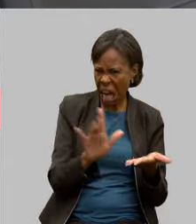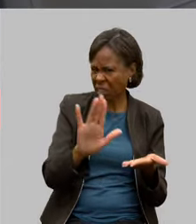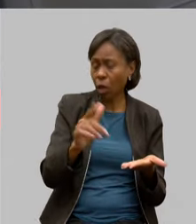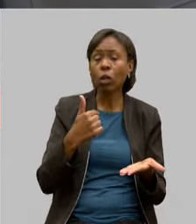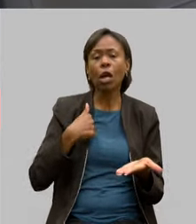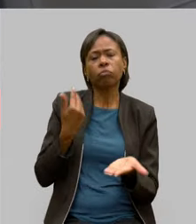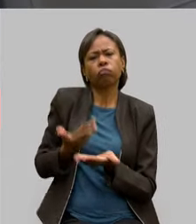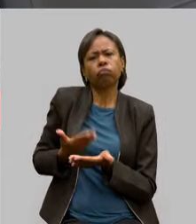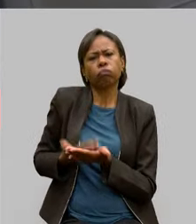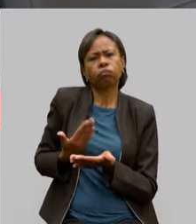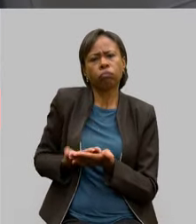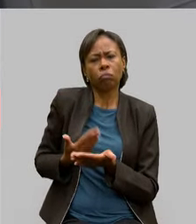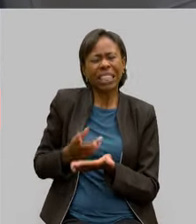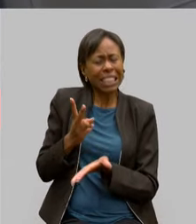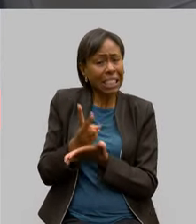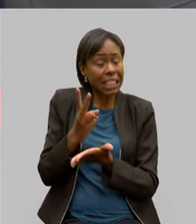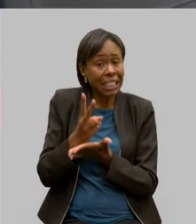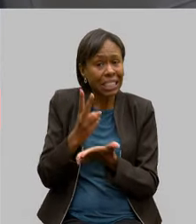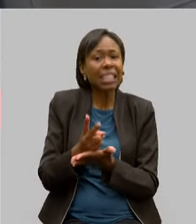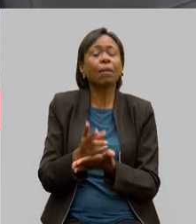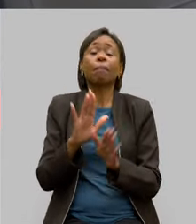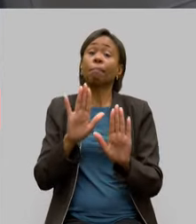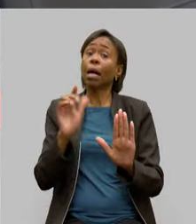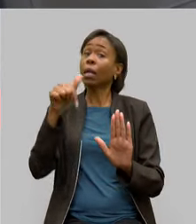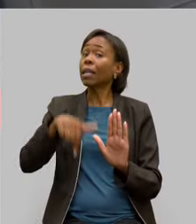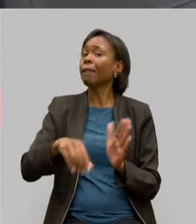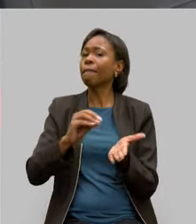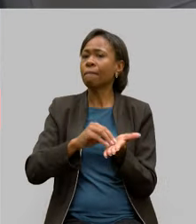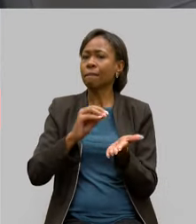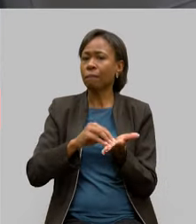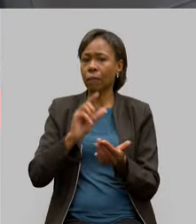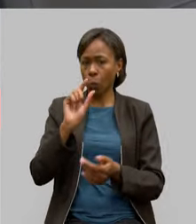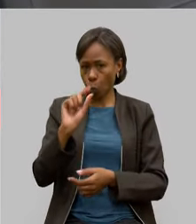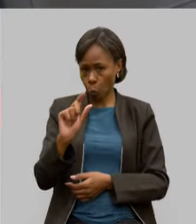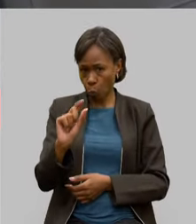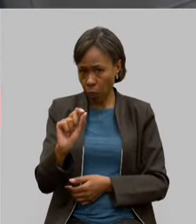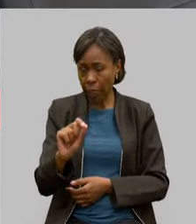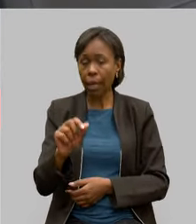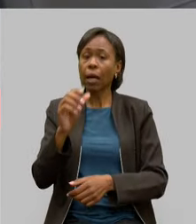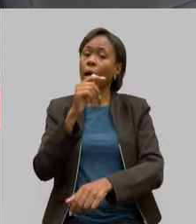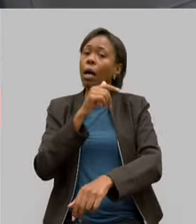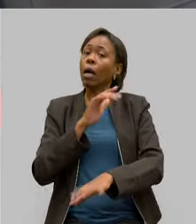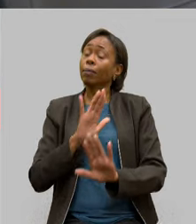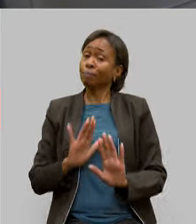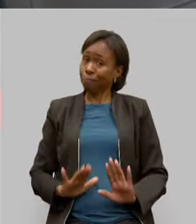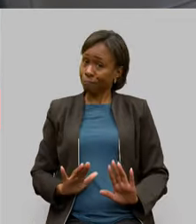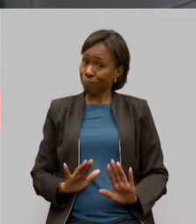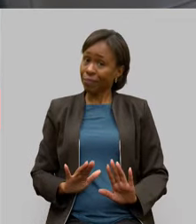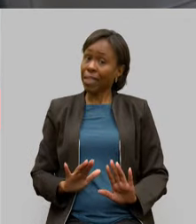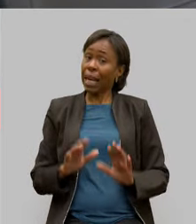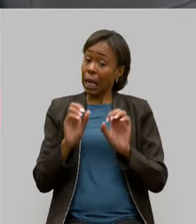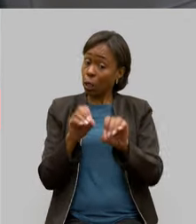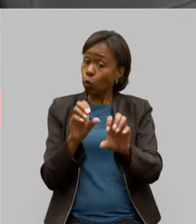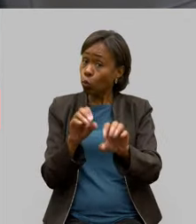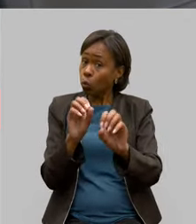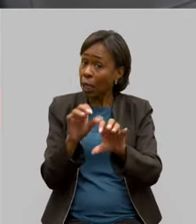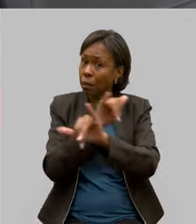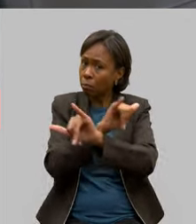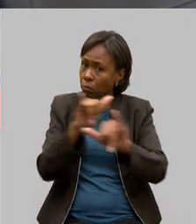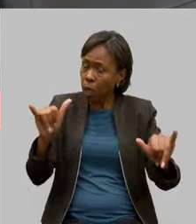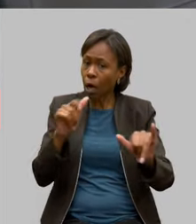sempre me atualizando e eu acho que o que tá faltando aqui Exatamente isso educação para ressignificar